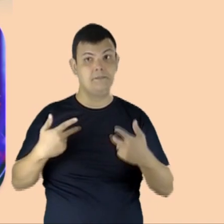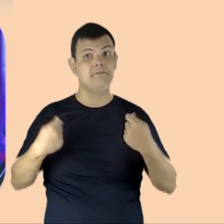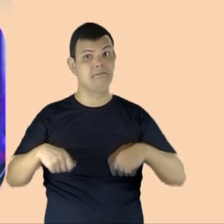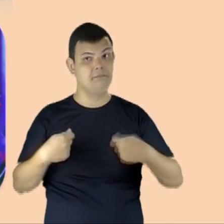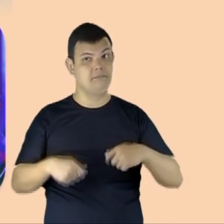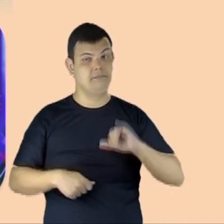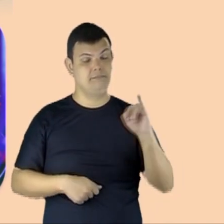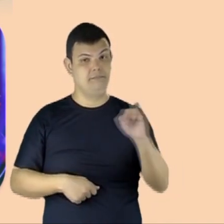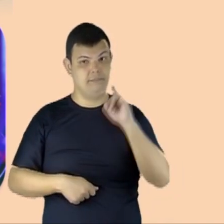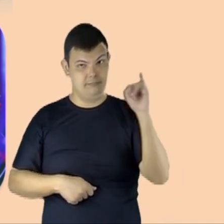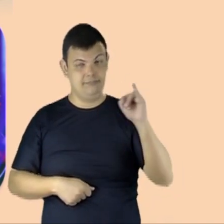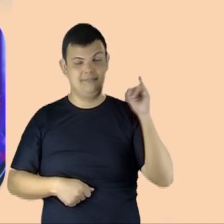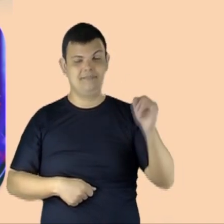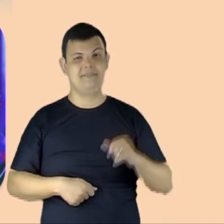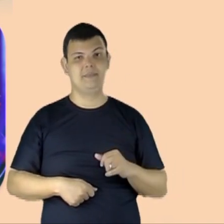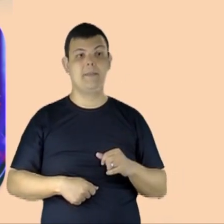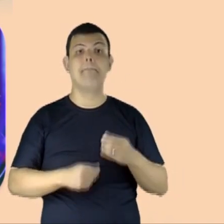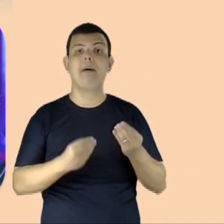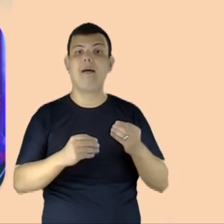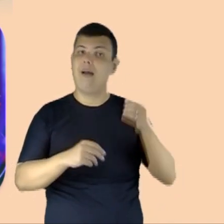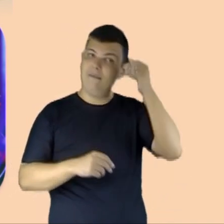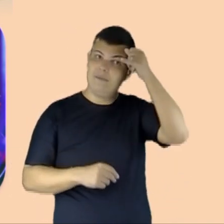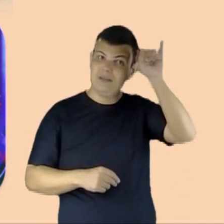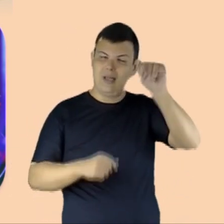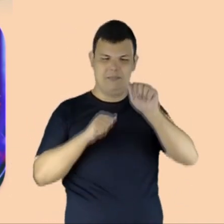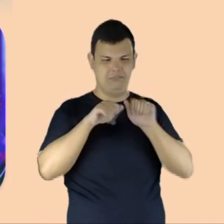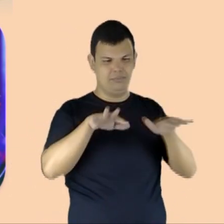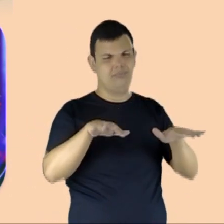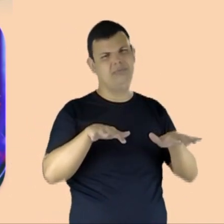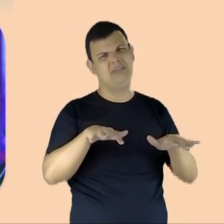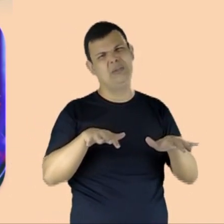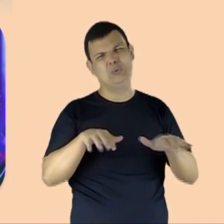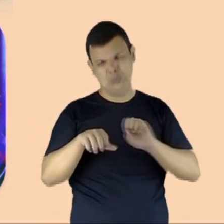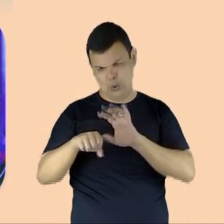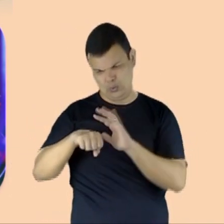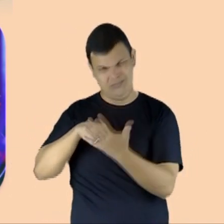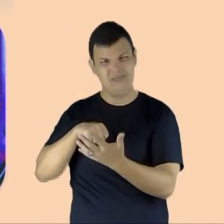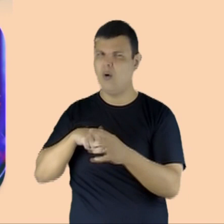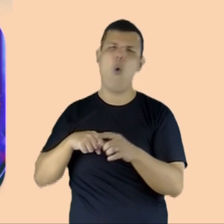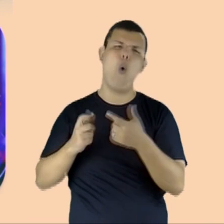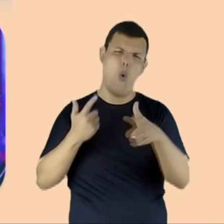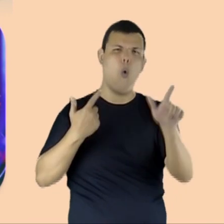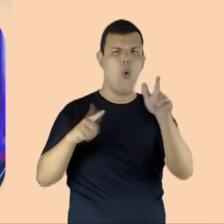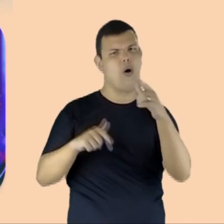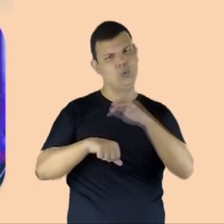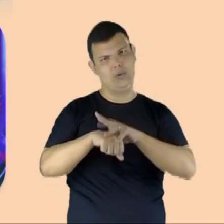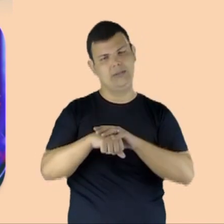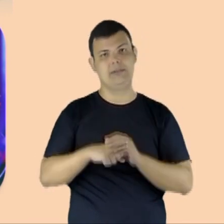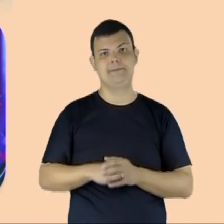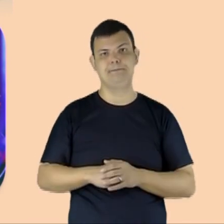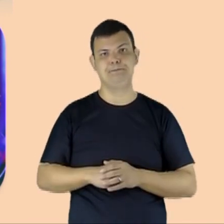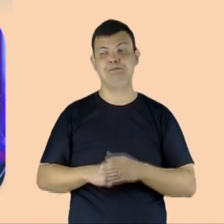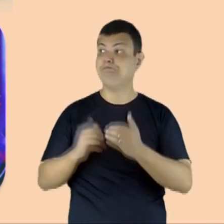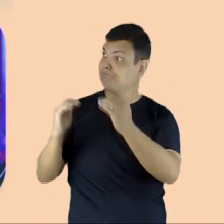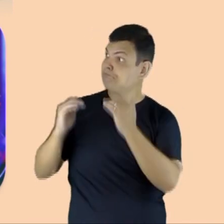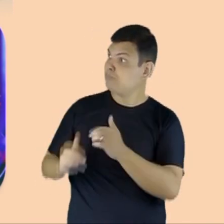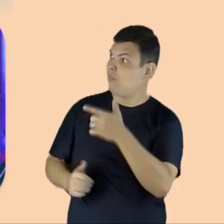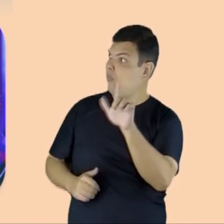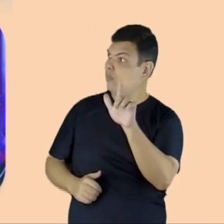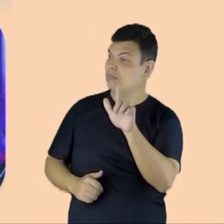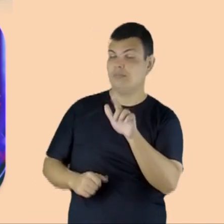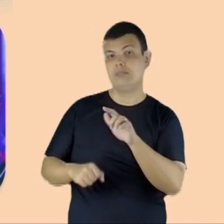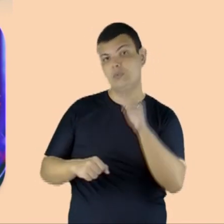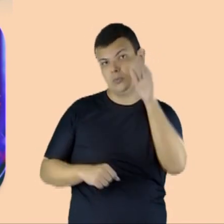tá? Para não transmitir não só o coronavírus, como outras doenças. Outra curiosidade aí. Temos cerca